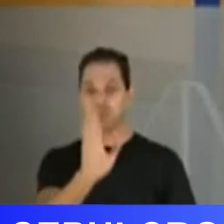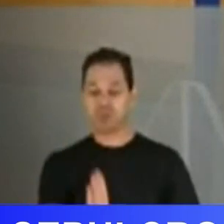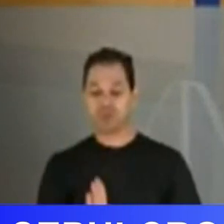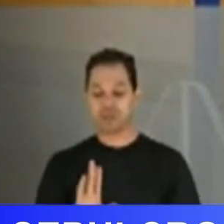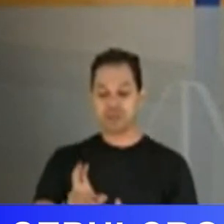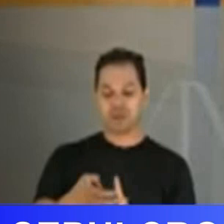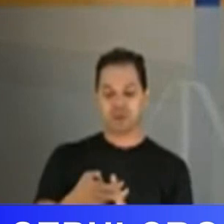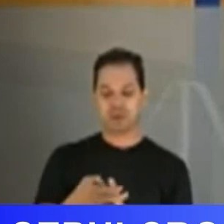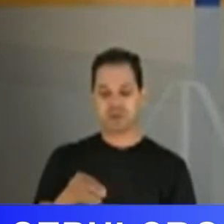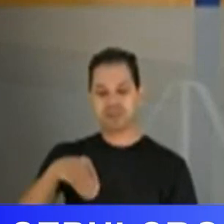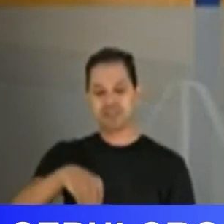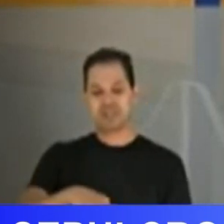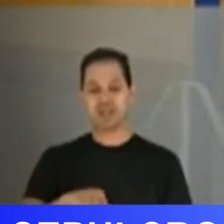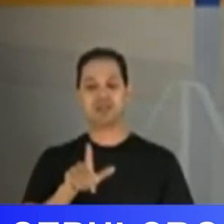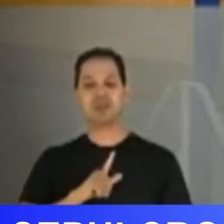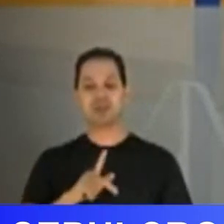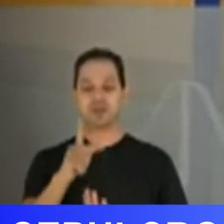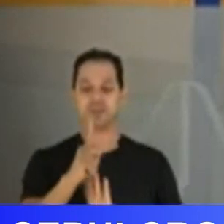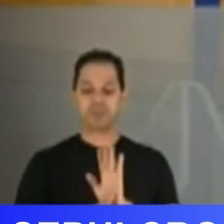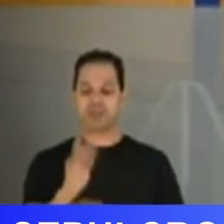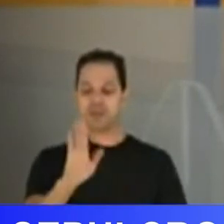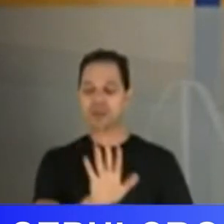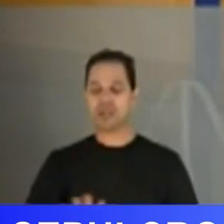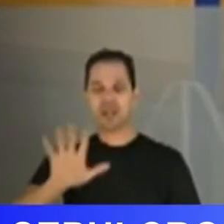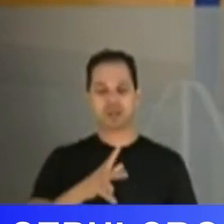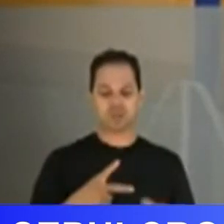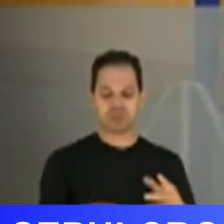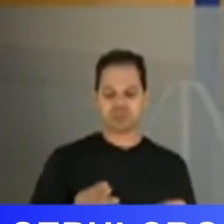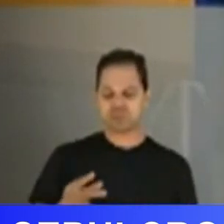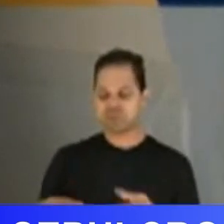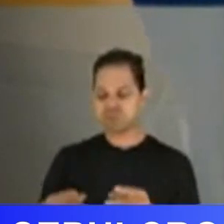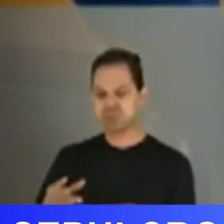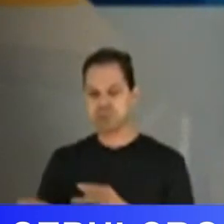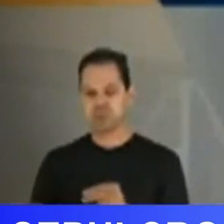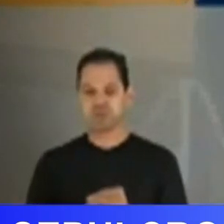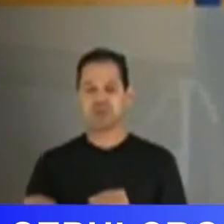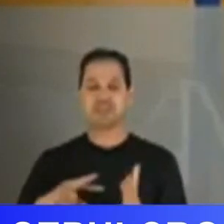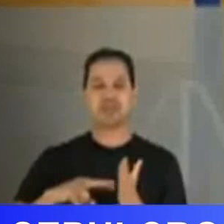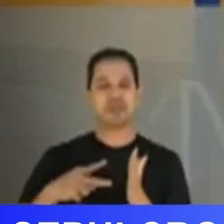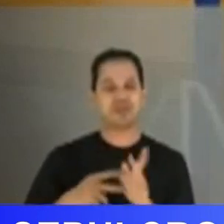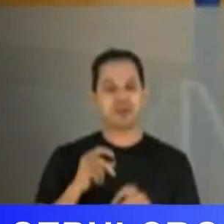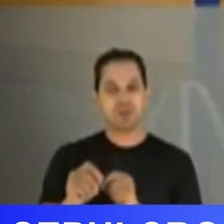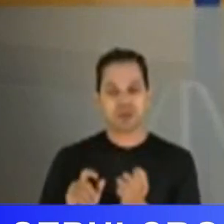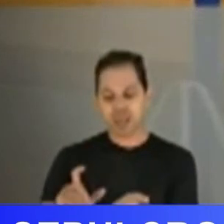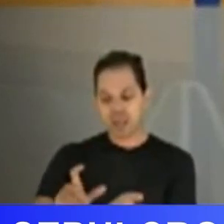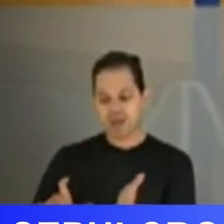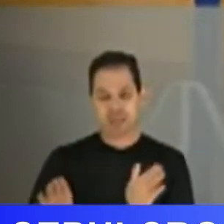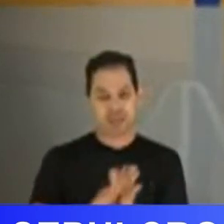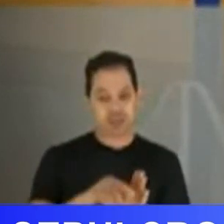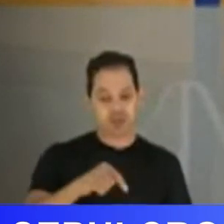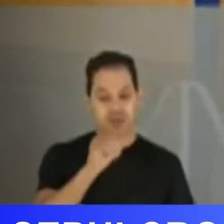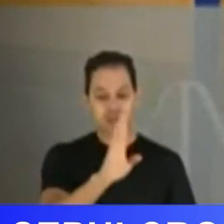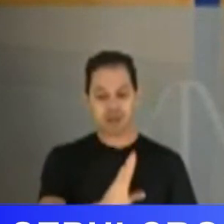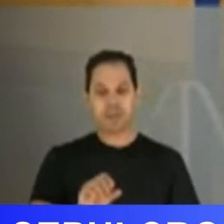do SUS nós temos exatamente o Plano Nacional de Imunização. Ou seja, quando eu receber a vacina, eu tenho